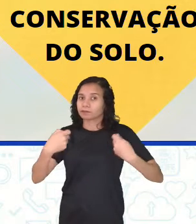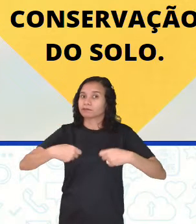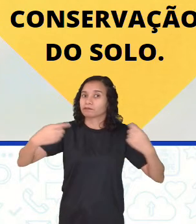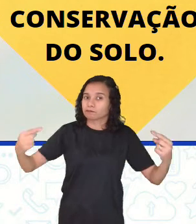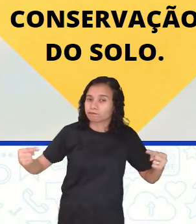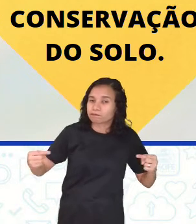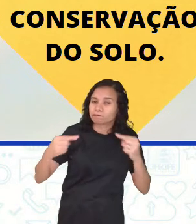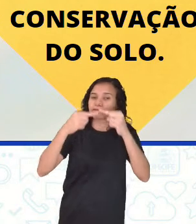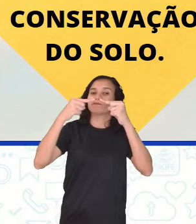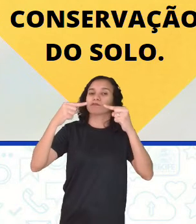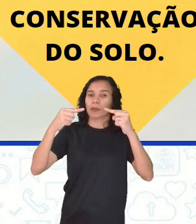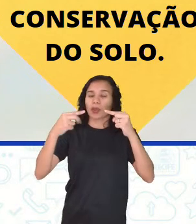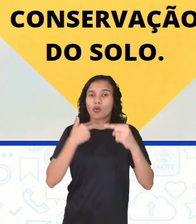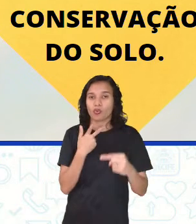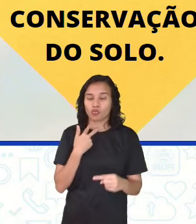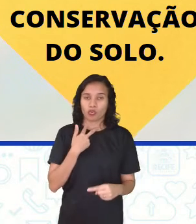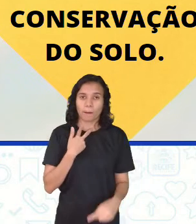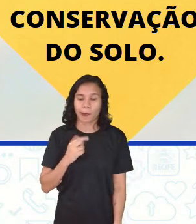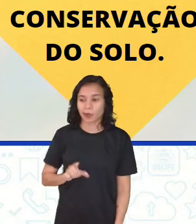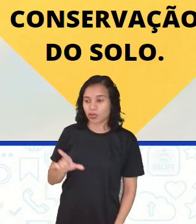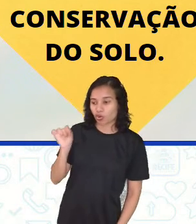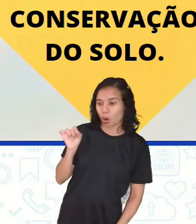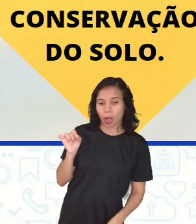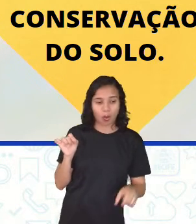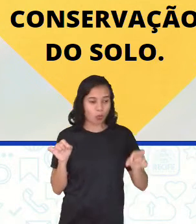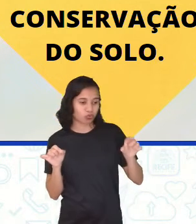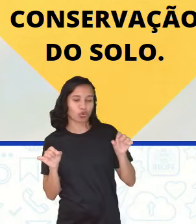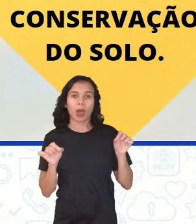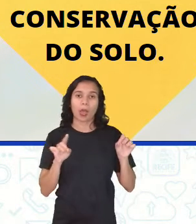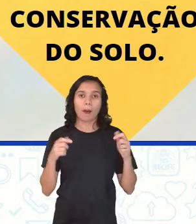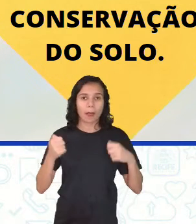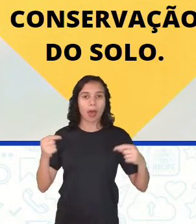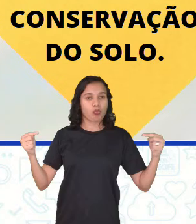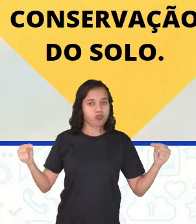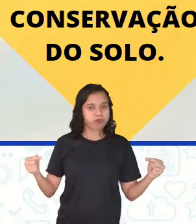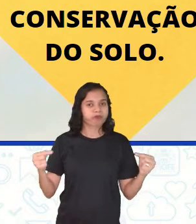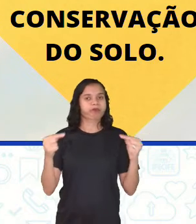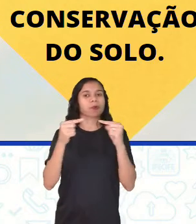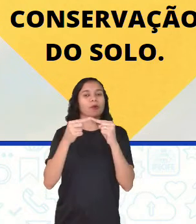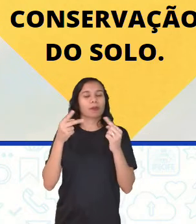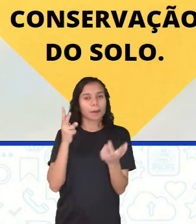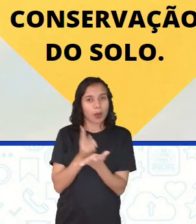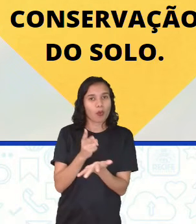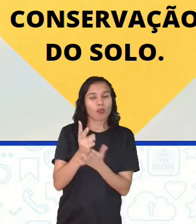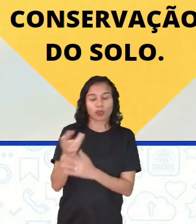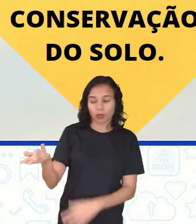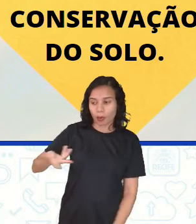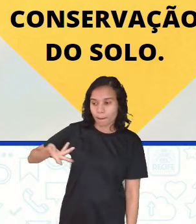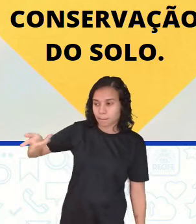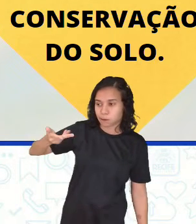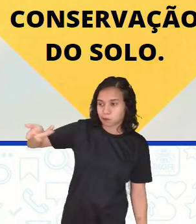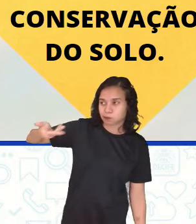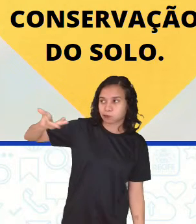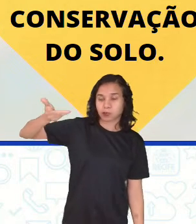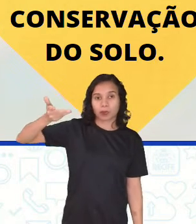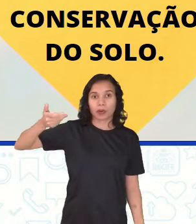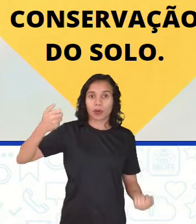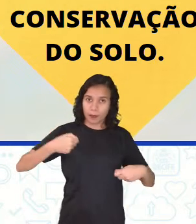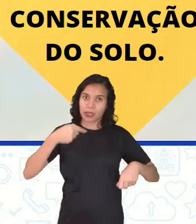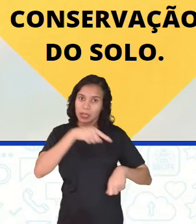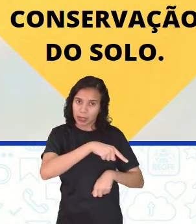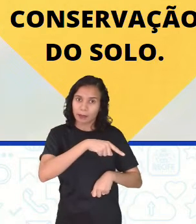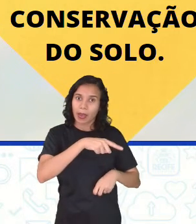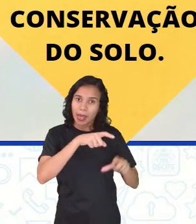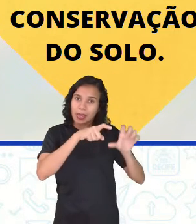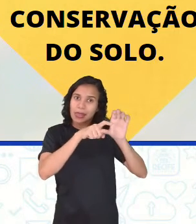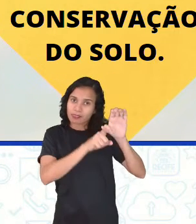bem unidos. Eles não podem fazer a opção de um ou outro, porque eles precisam continuar com a produtividade. Para isso, eles